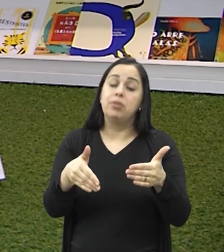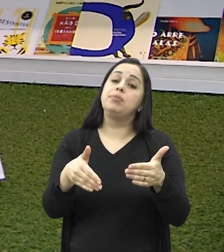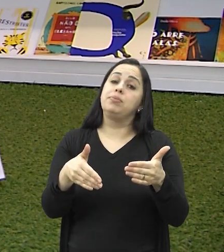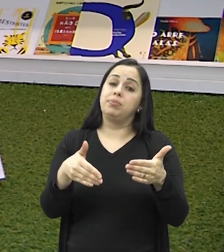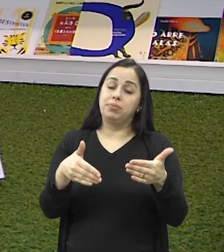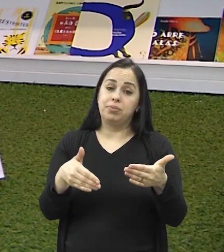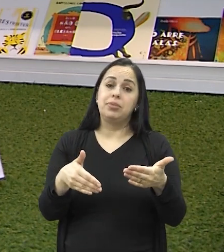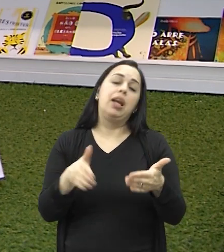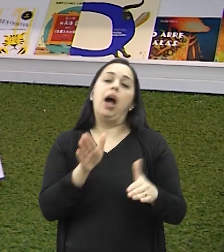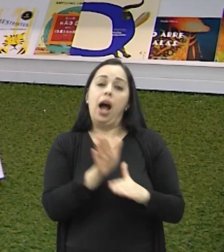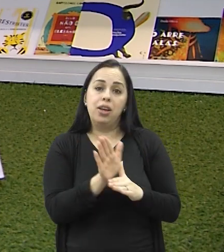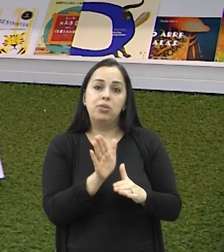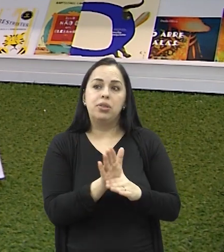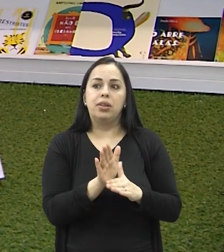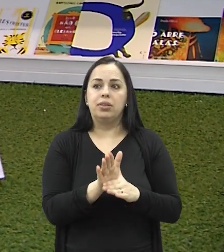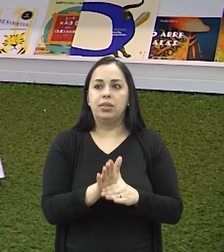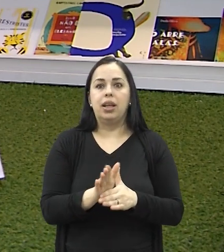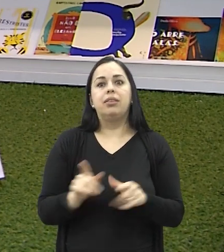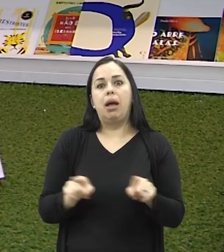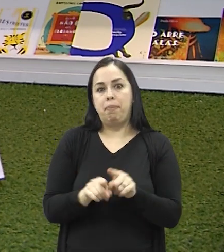concentração. Isso tudo...